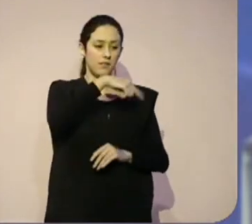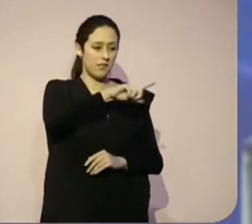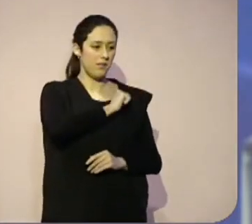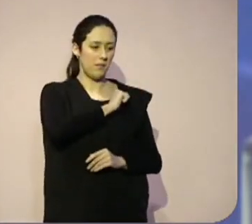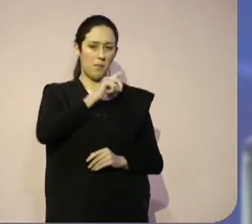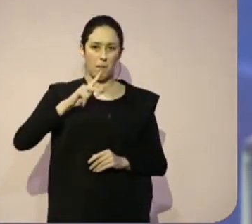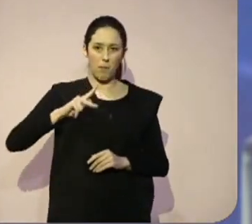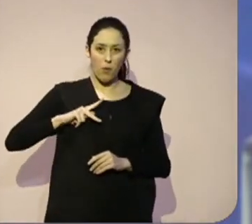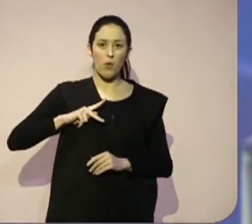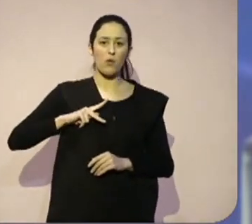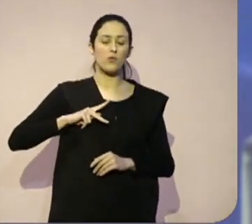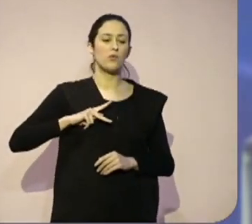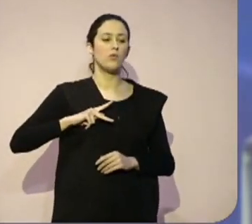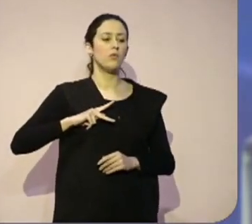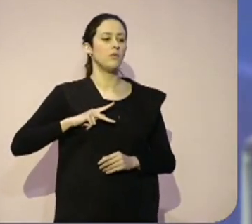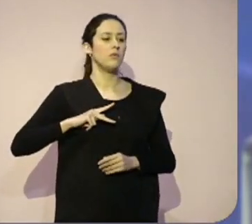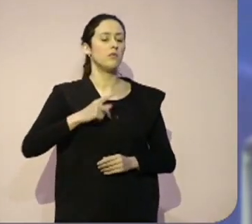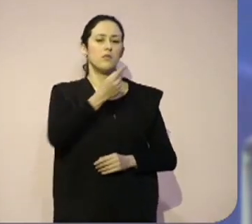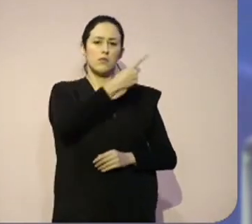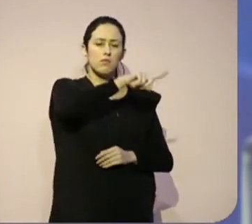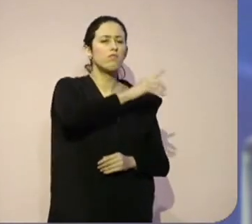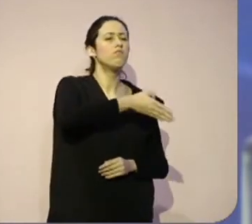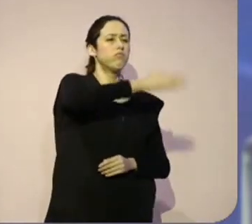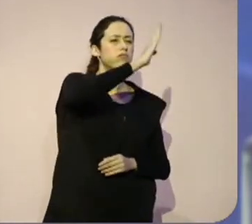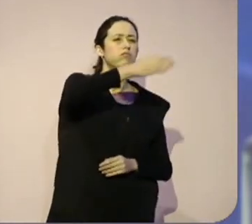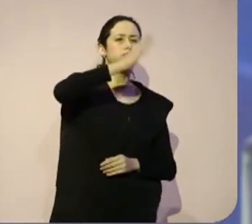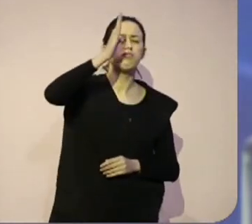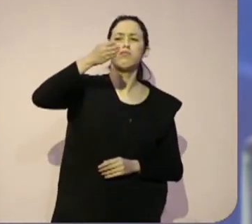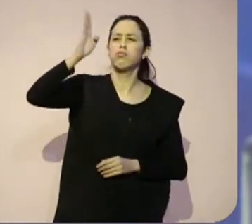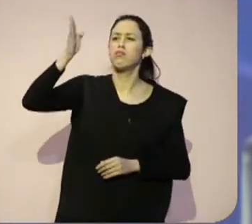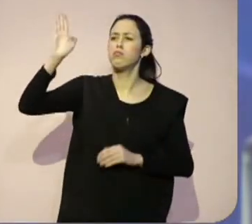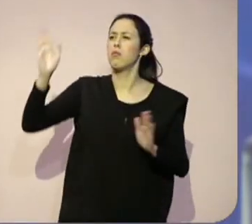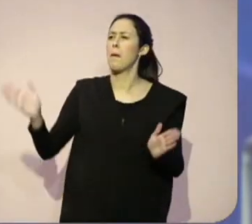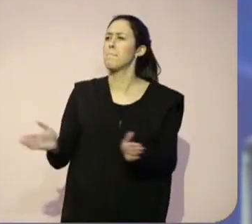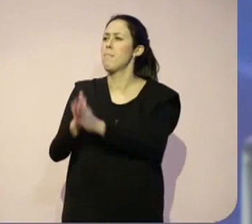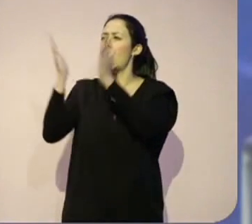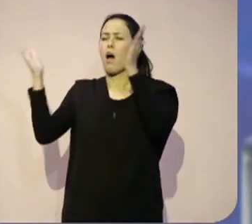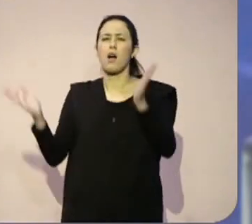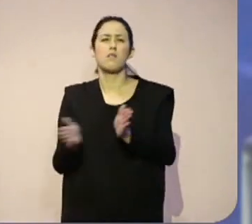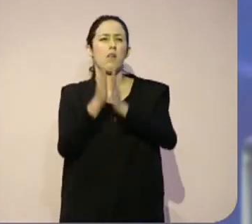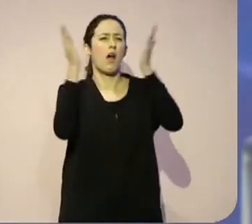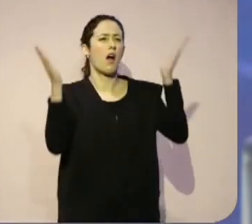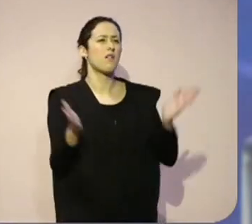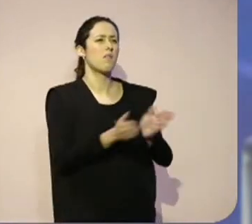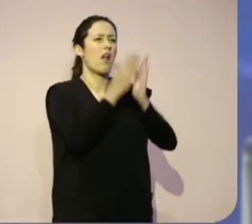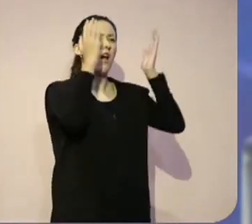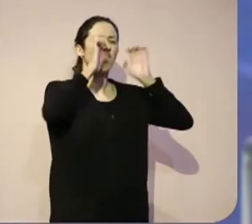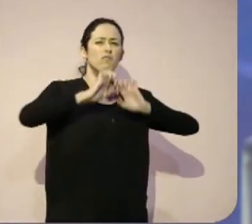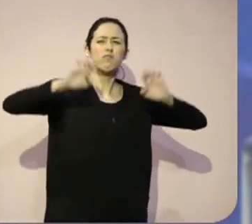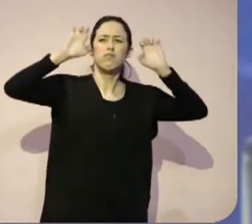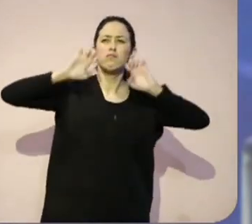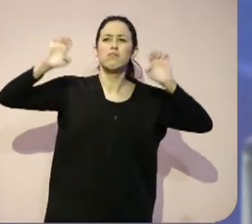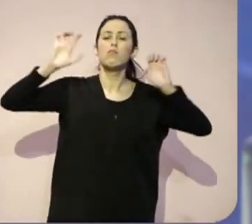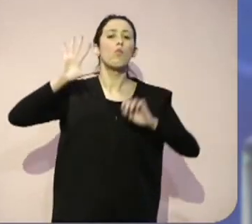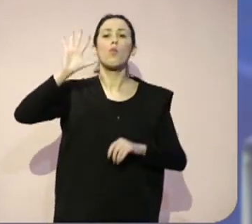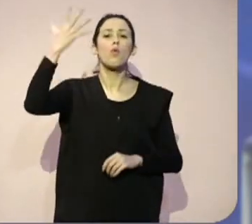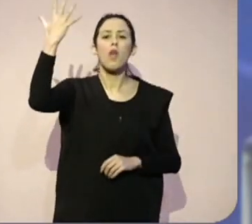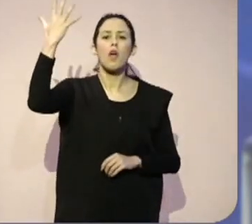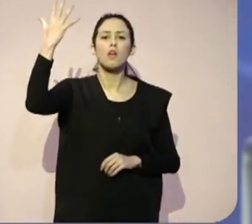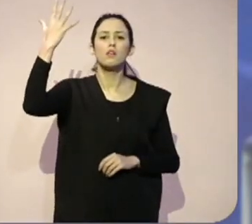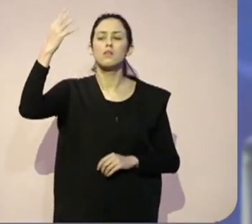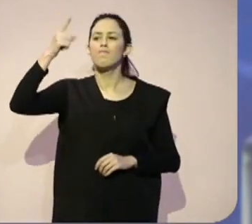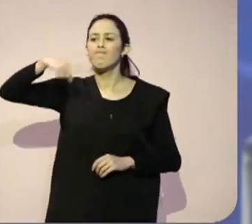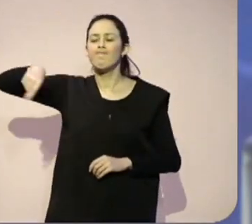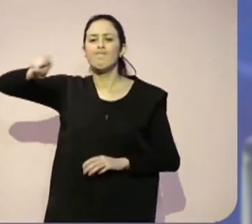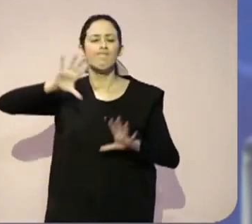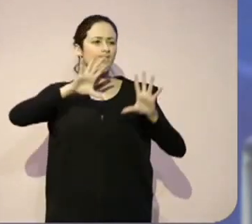começam a fazer esses milagres, a operar esses sinais e essas maravilhas, eles são presos, eles